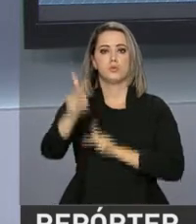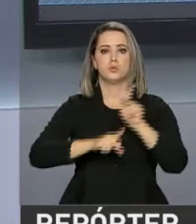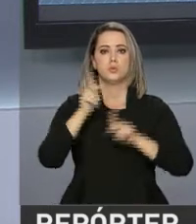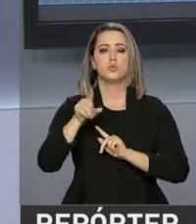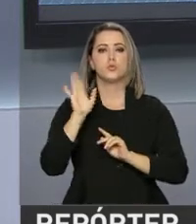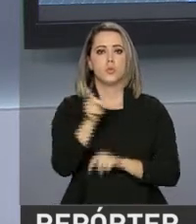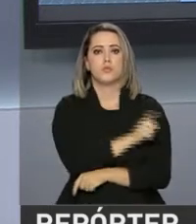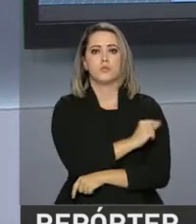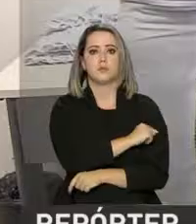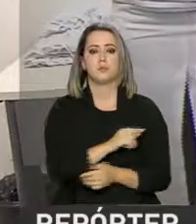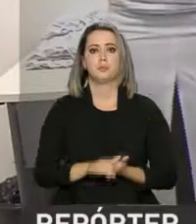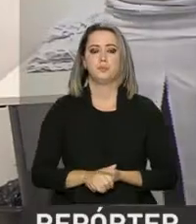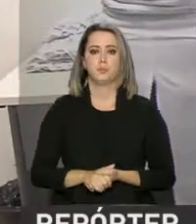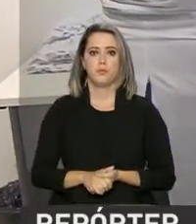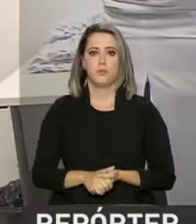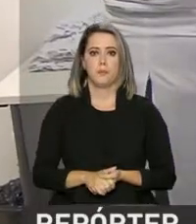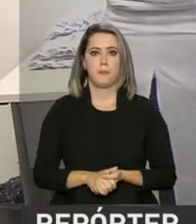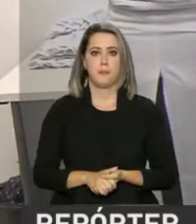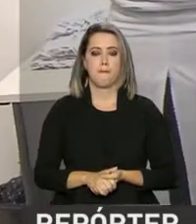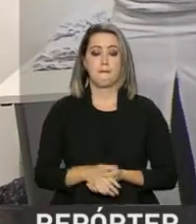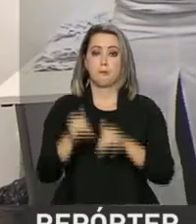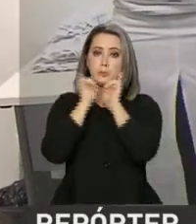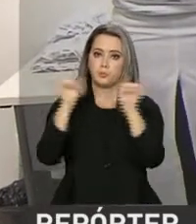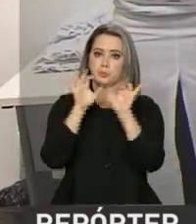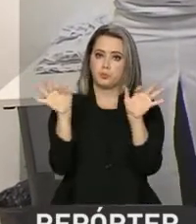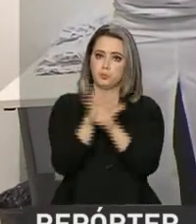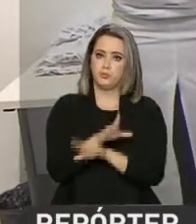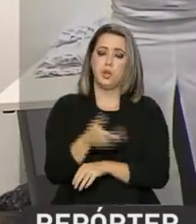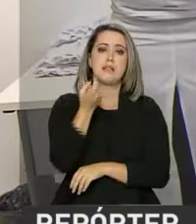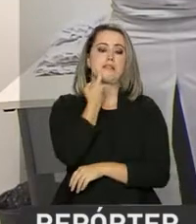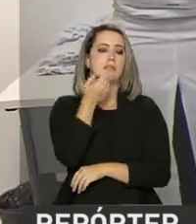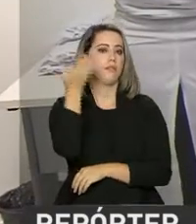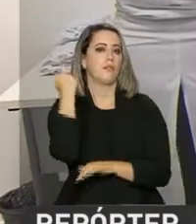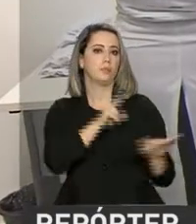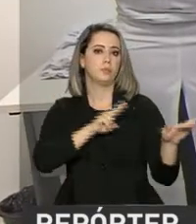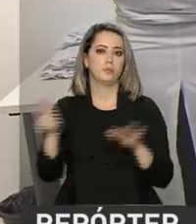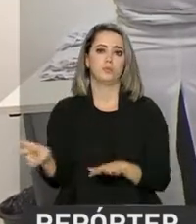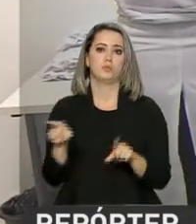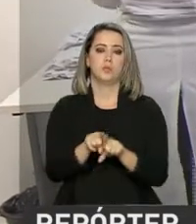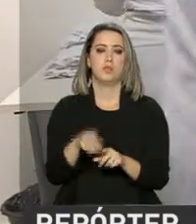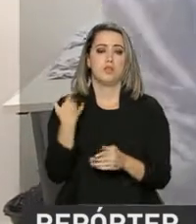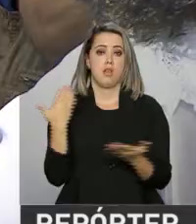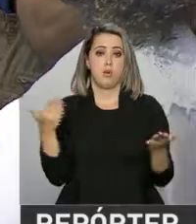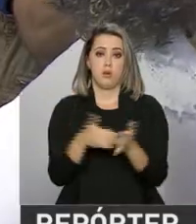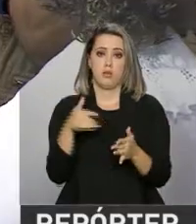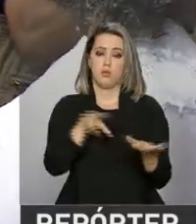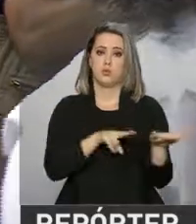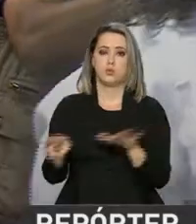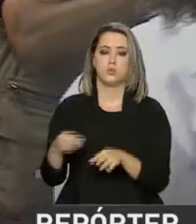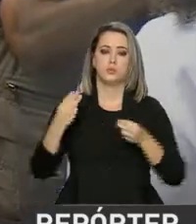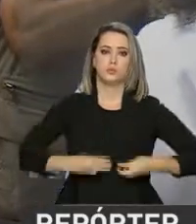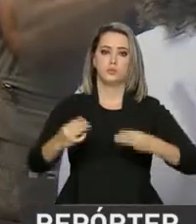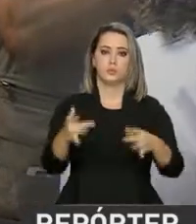vacinado a campanha terminou sexta feira passada e na última semana o ministério